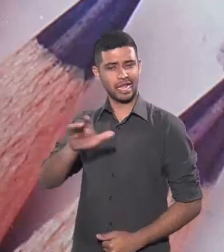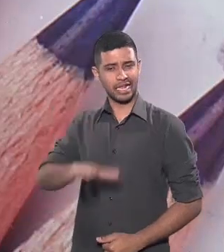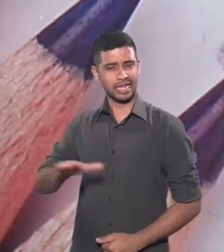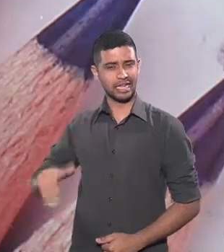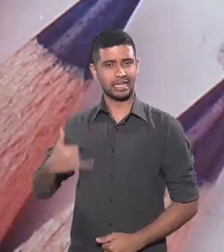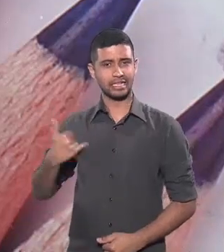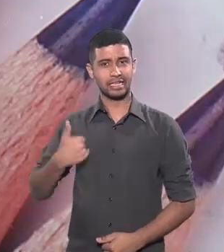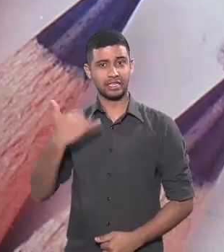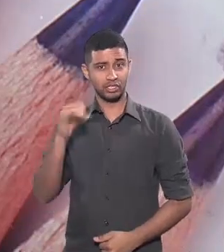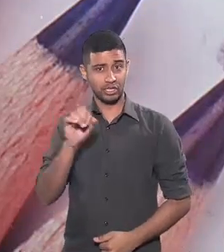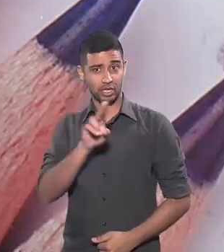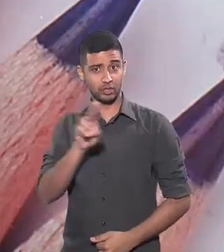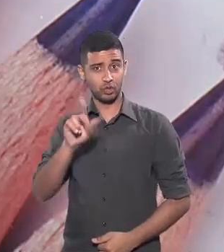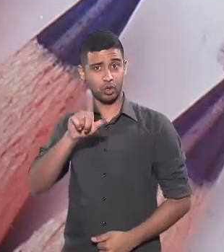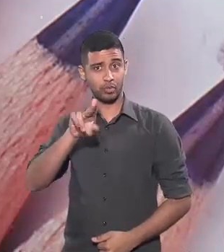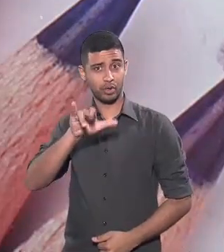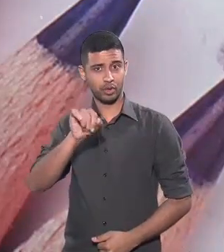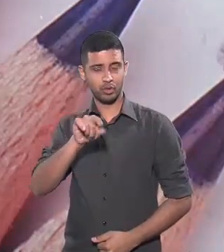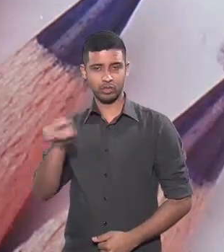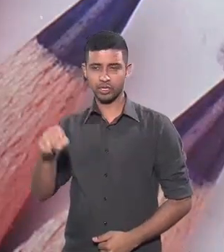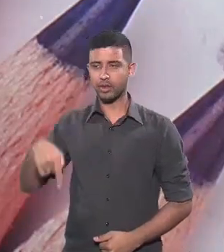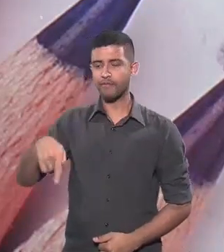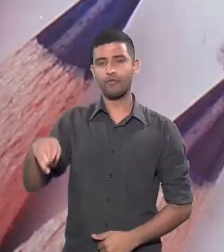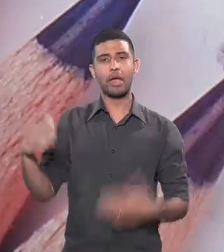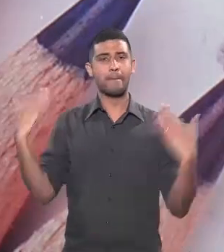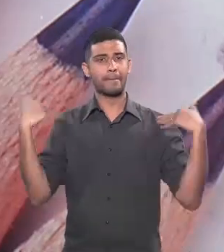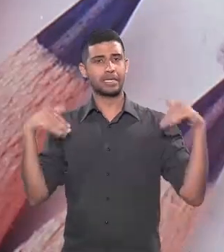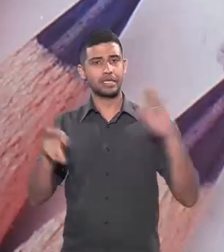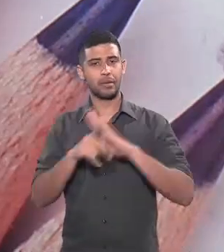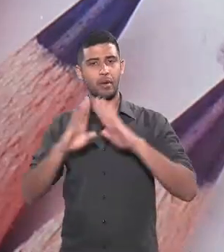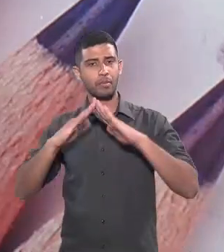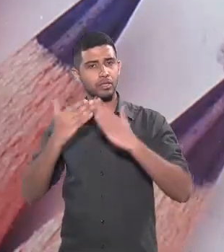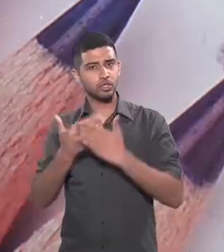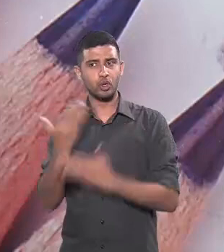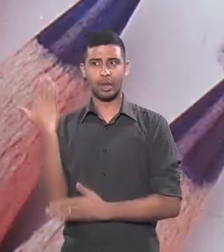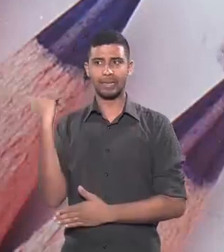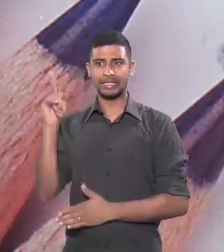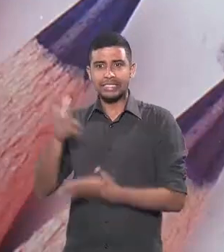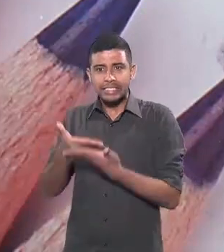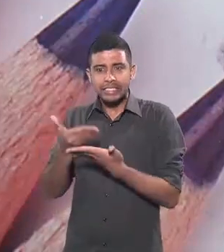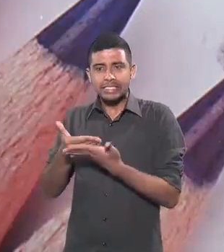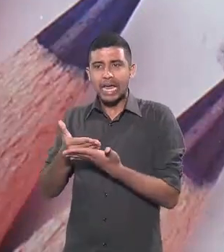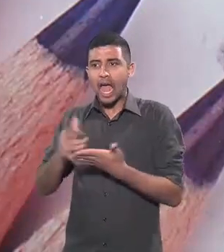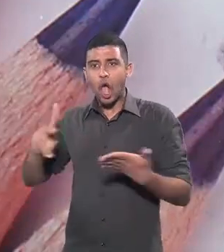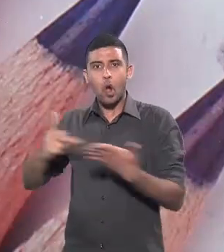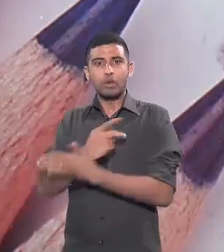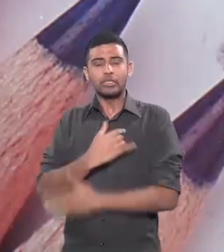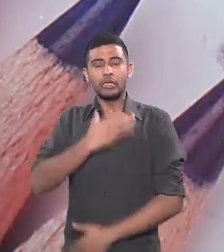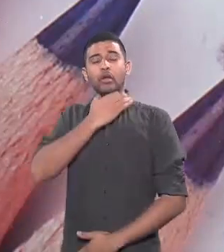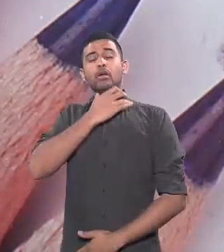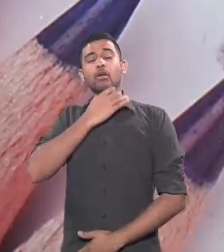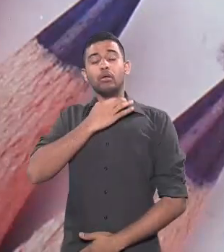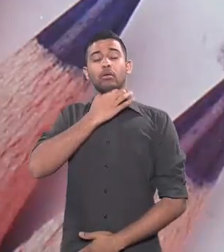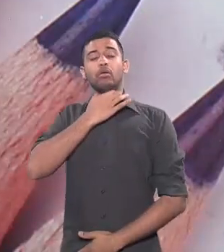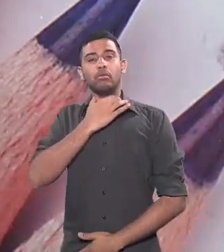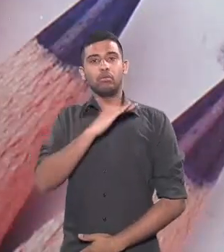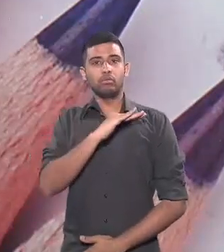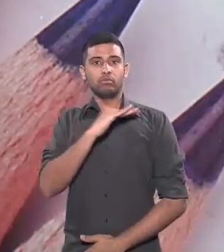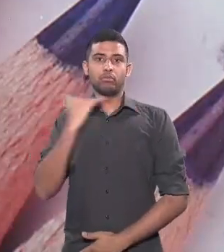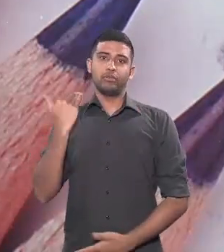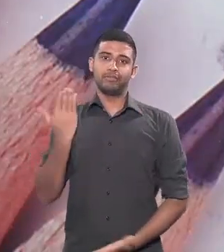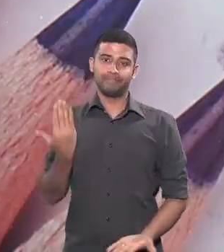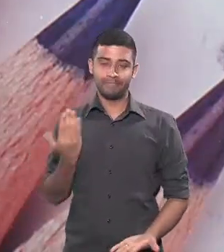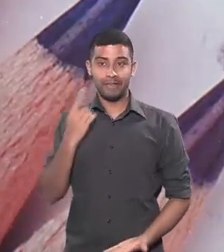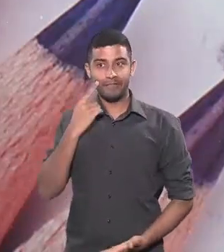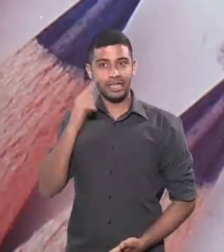menino de 10 anos chamado Lucas estava em uma excursão da escola em que estudava quando sofreu um engasgo e acabou morrendo.